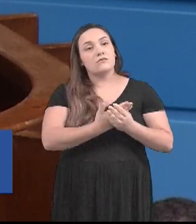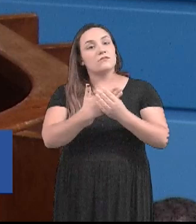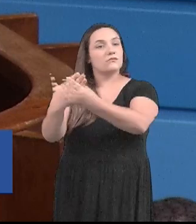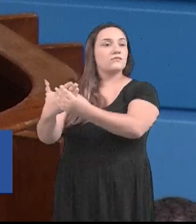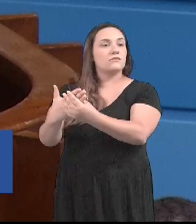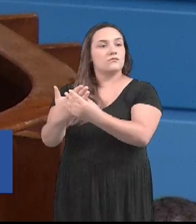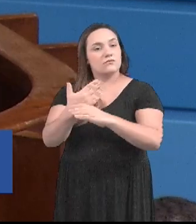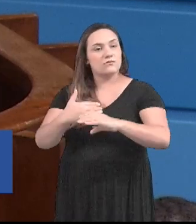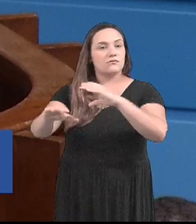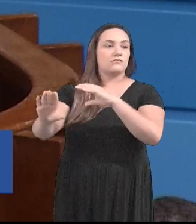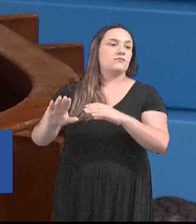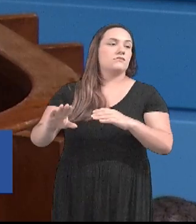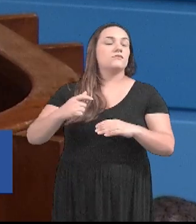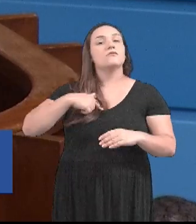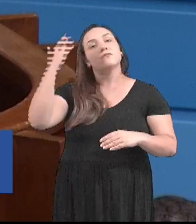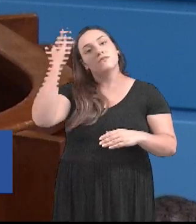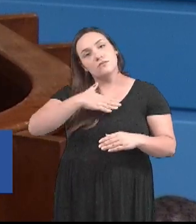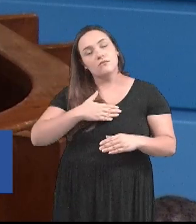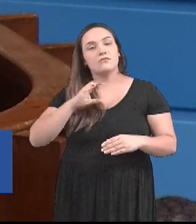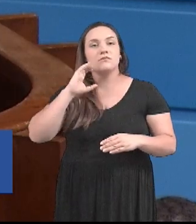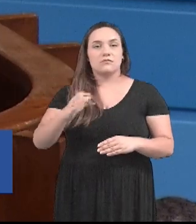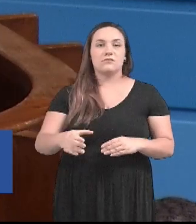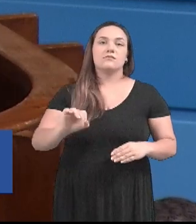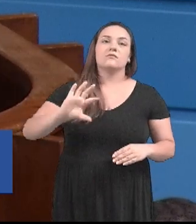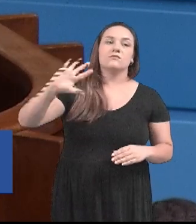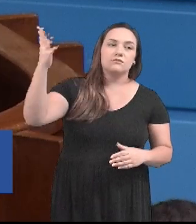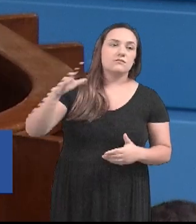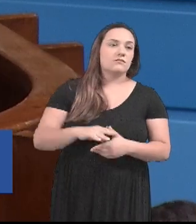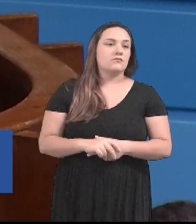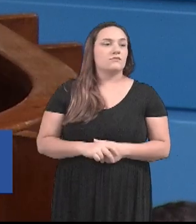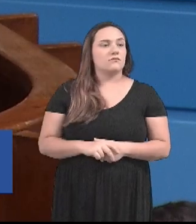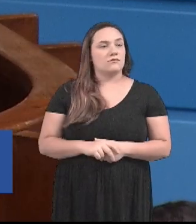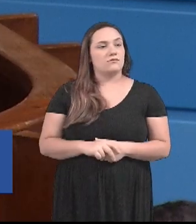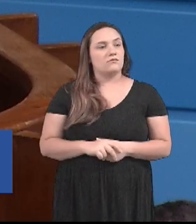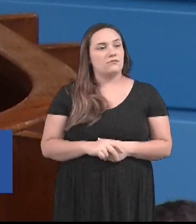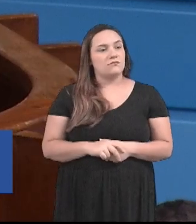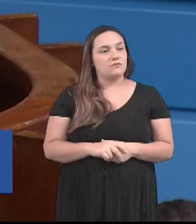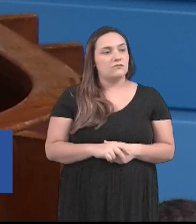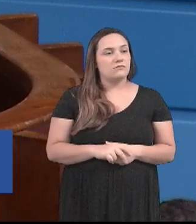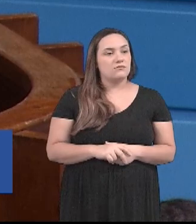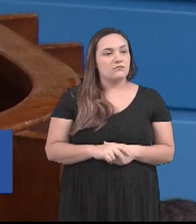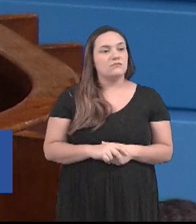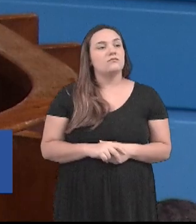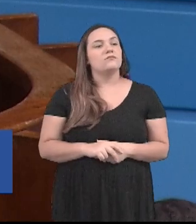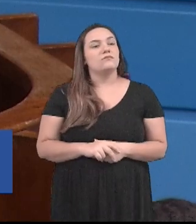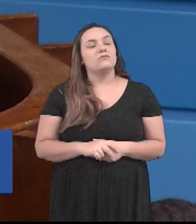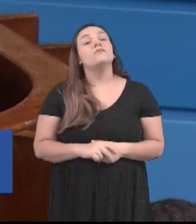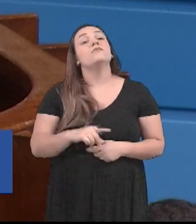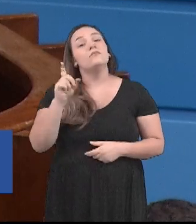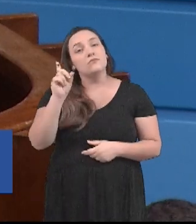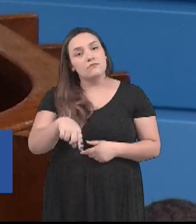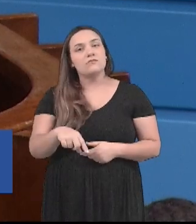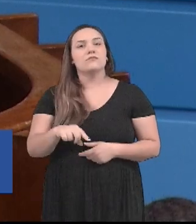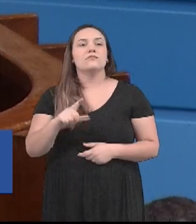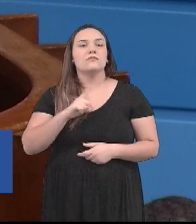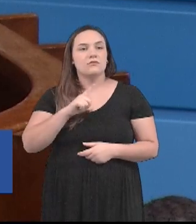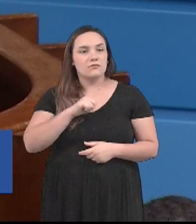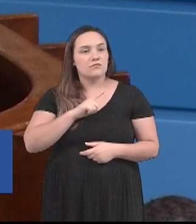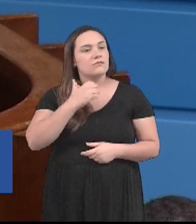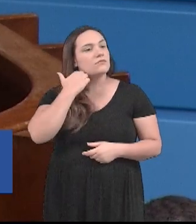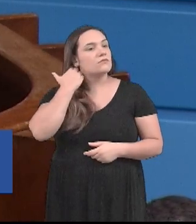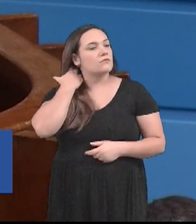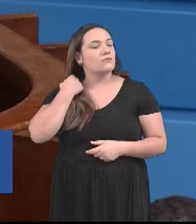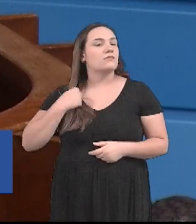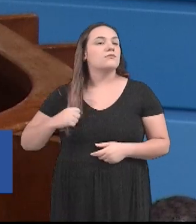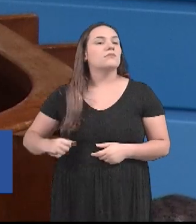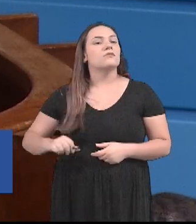estou provando ter acontecido. E estou mostrando a ocorrência e imputação do tipo penal inteiro,